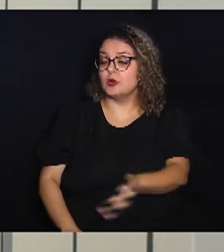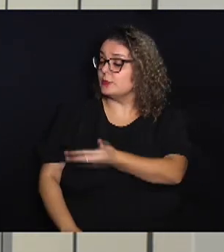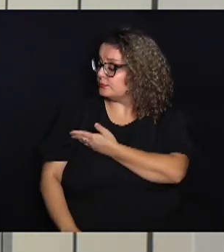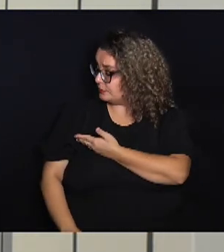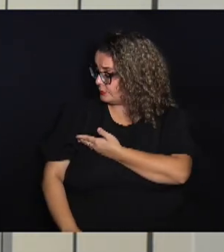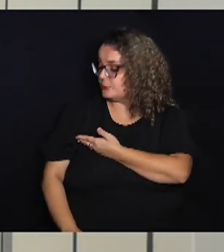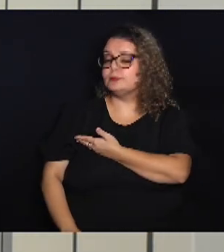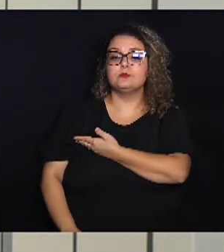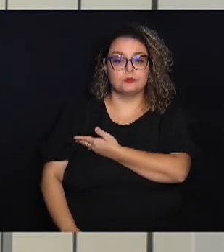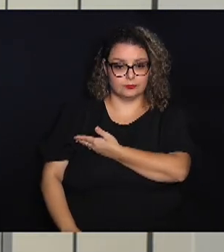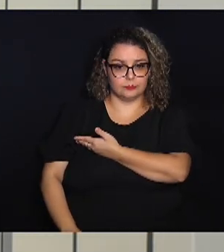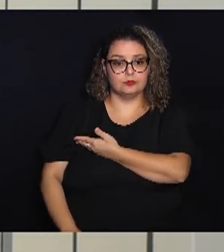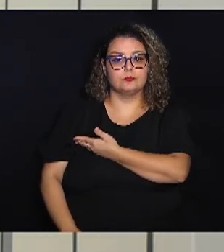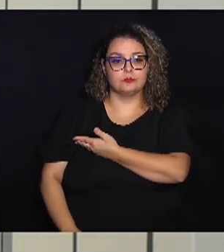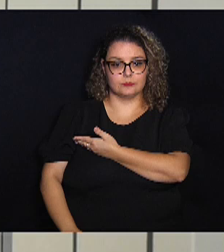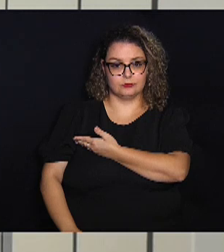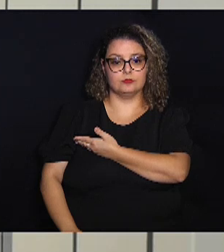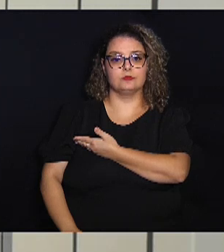no